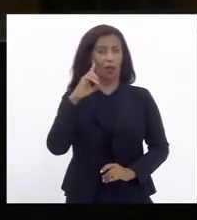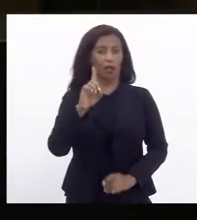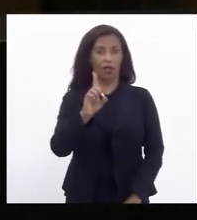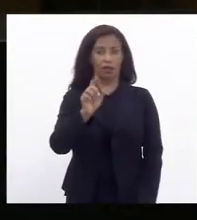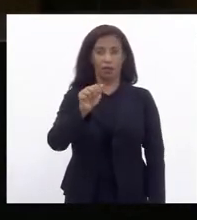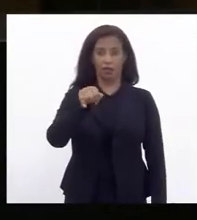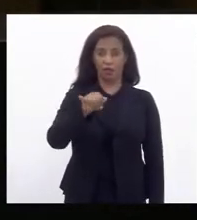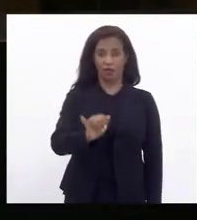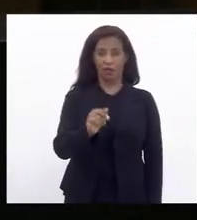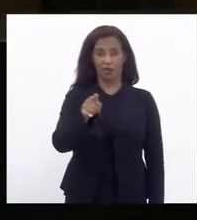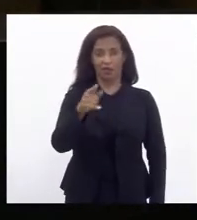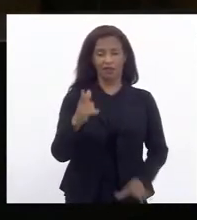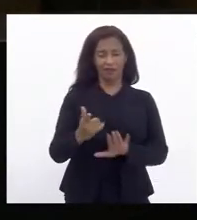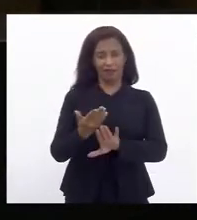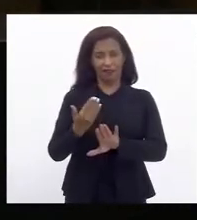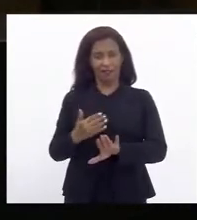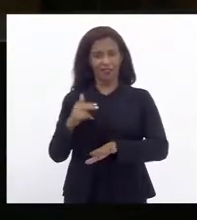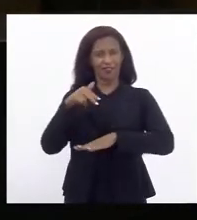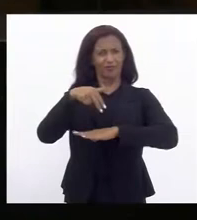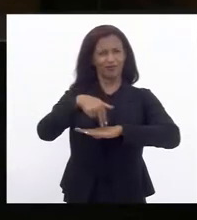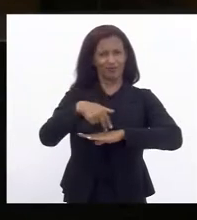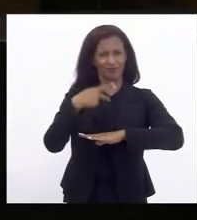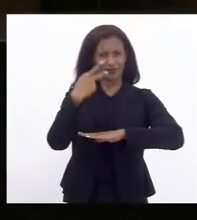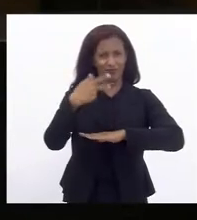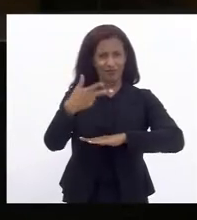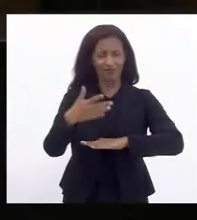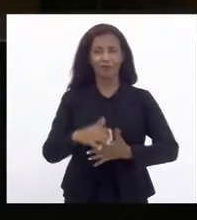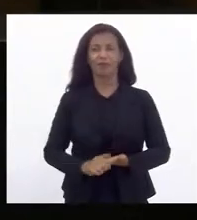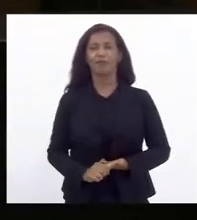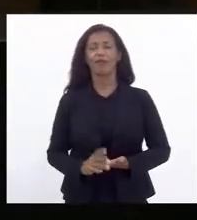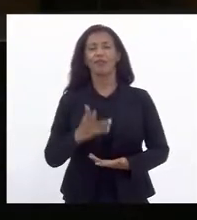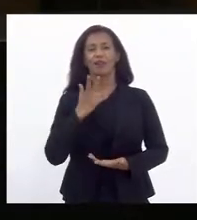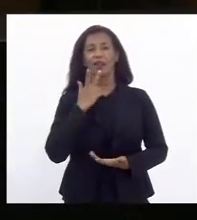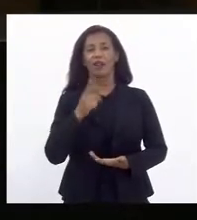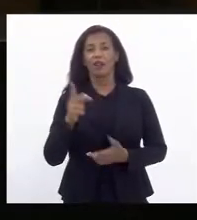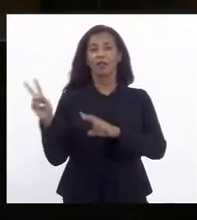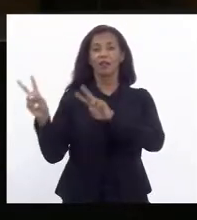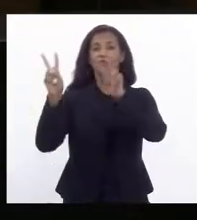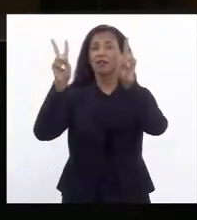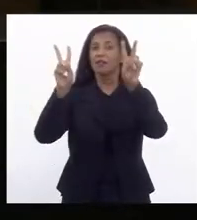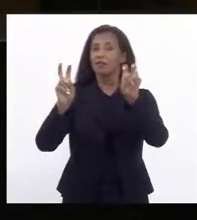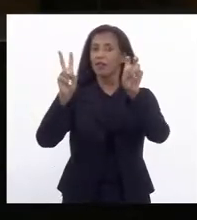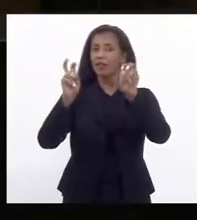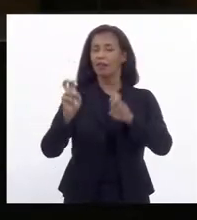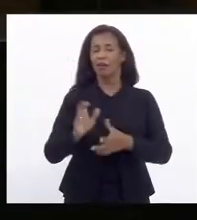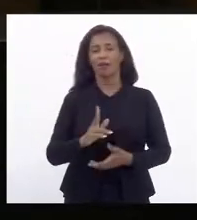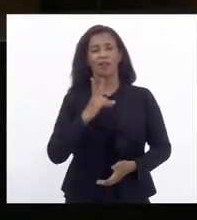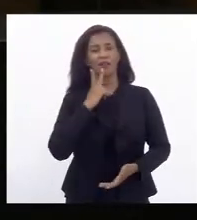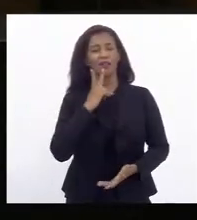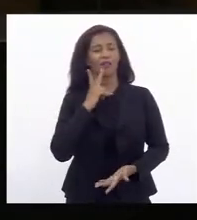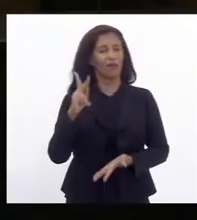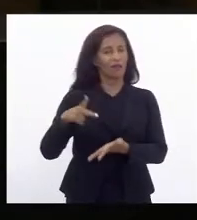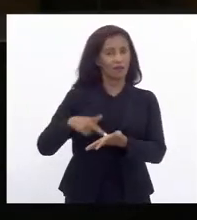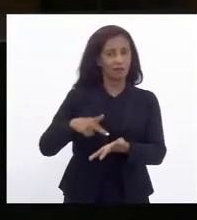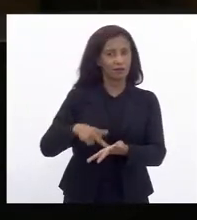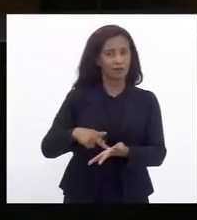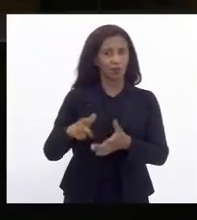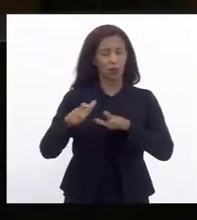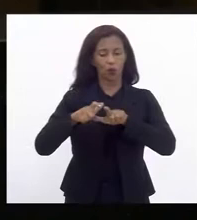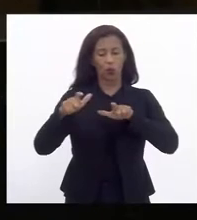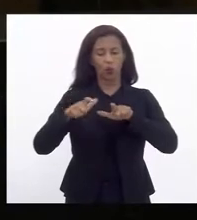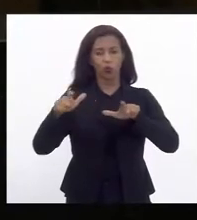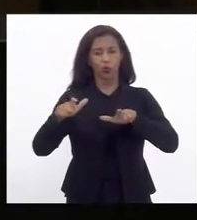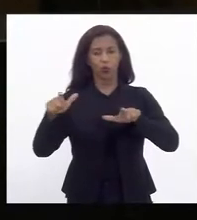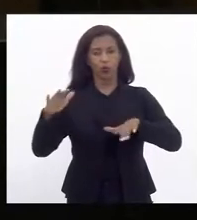Monteiro, que me antecedeu, né, para dizer que esse tema, que retrata, na verdade, o aumento